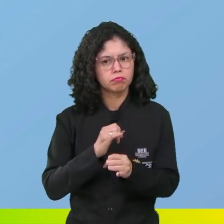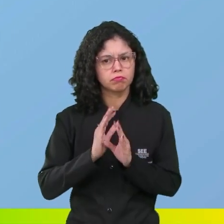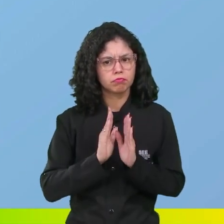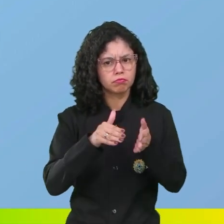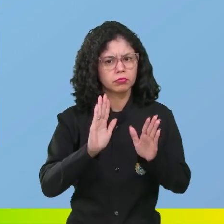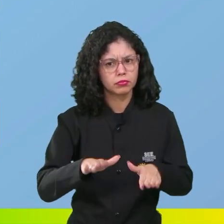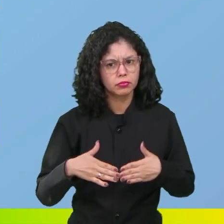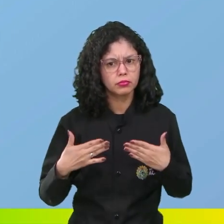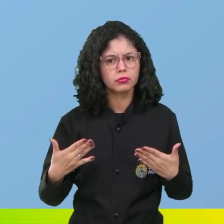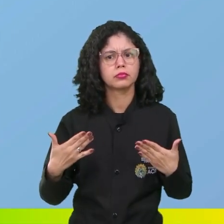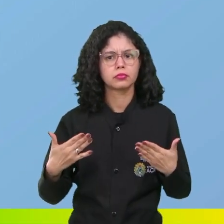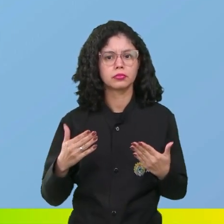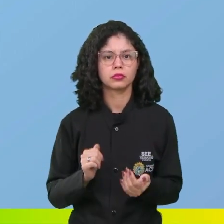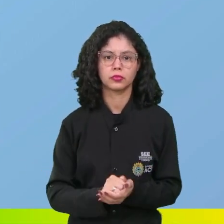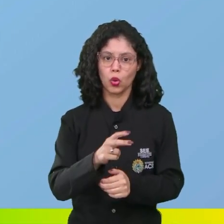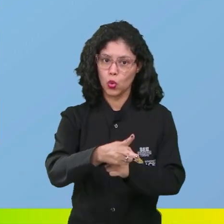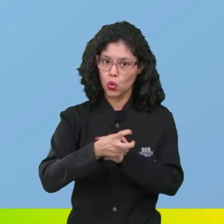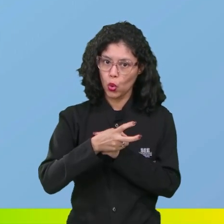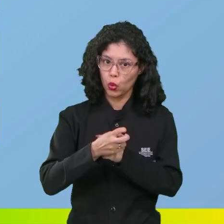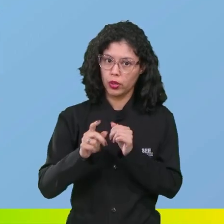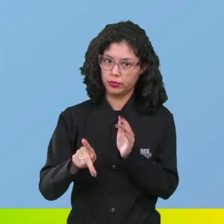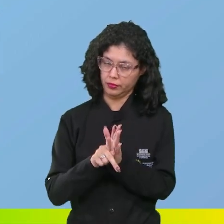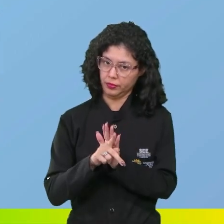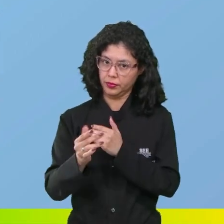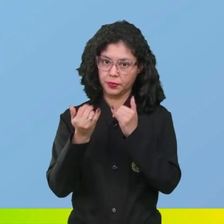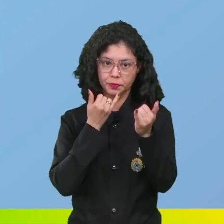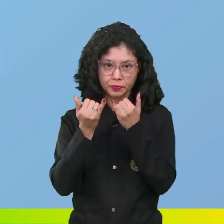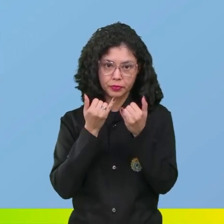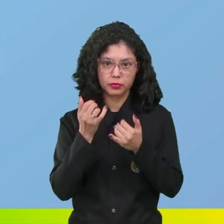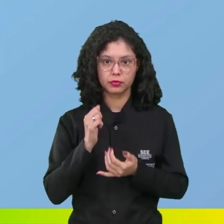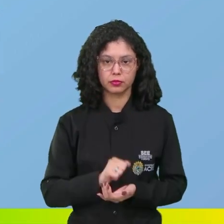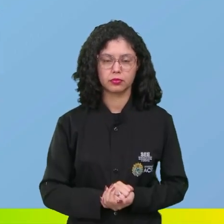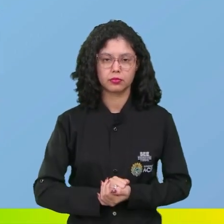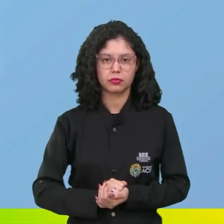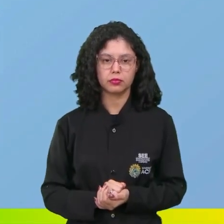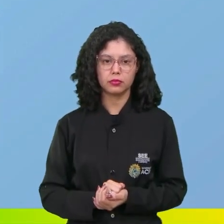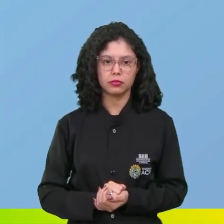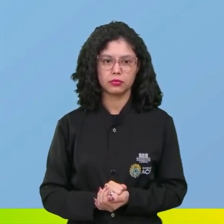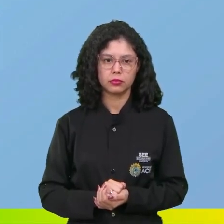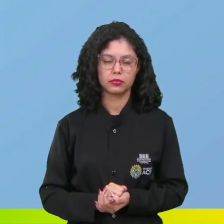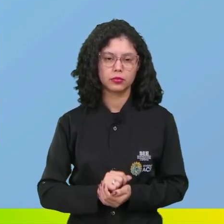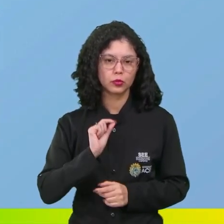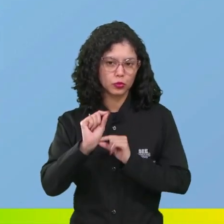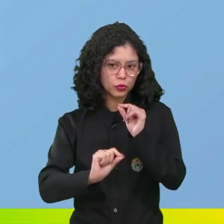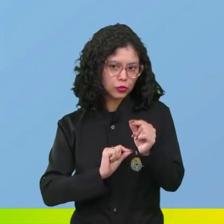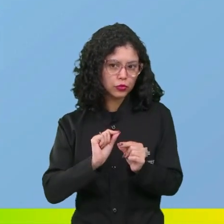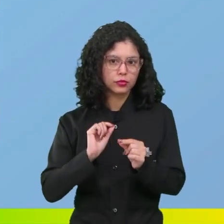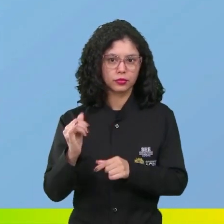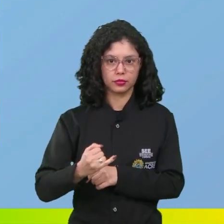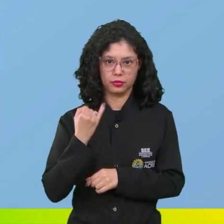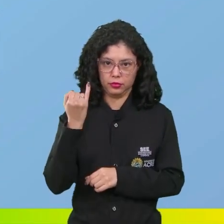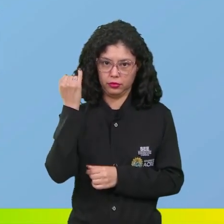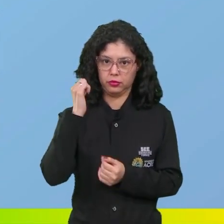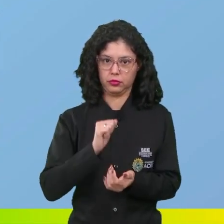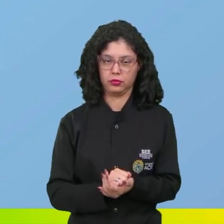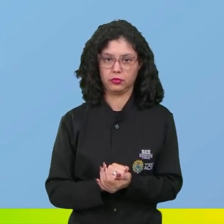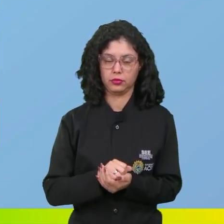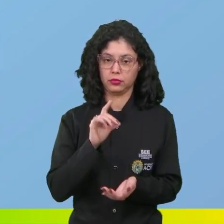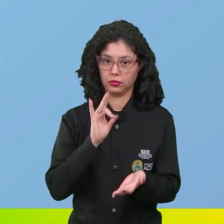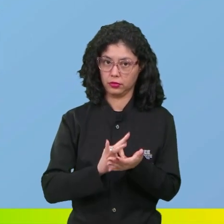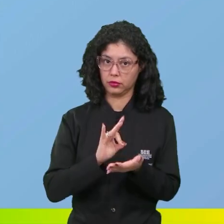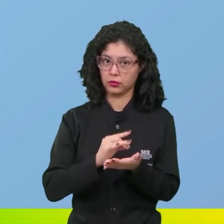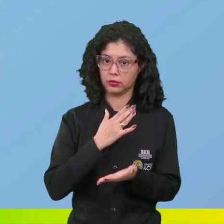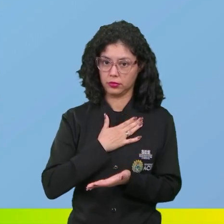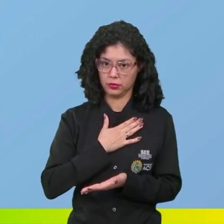objetivos? Filtrar o excesso de informação. Então, o que é importante e relevante de fato para